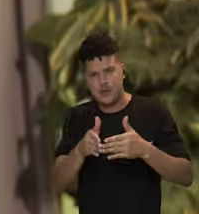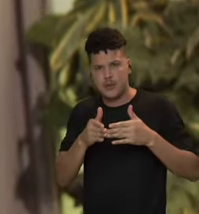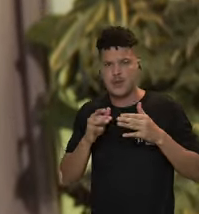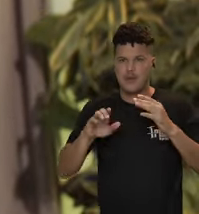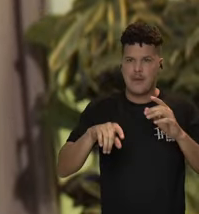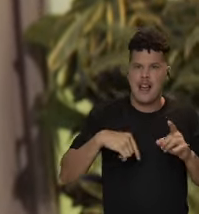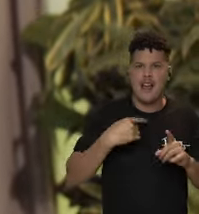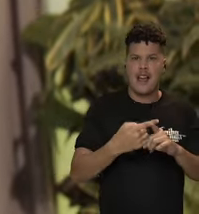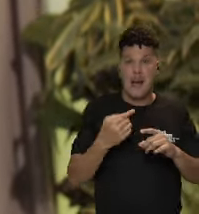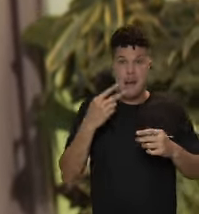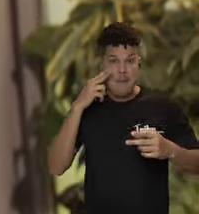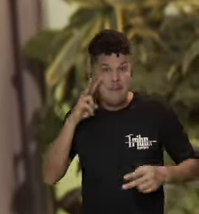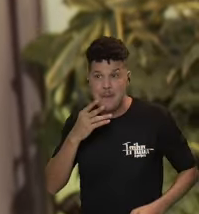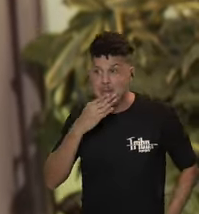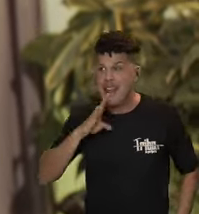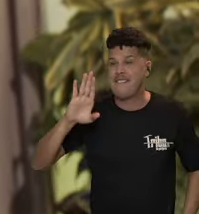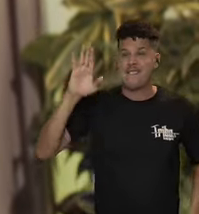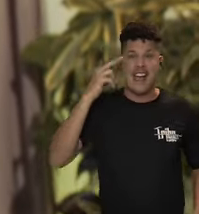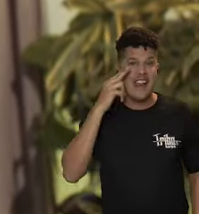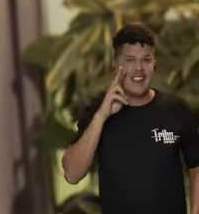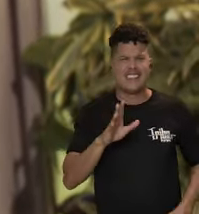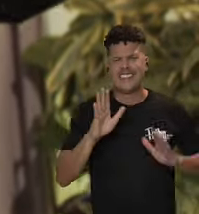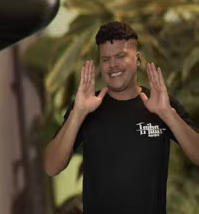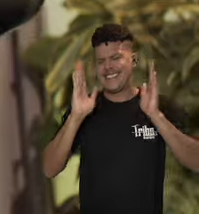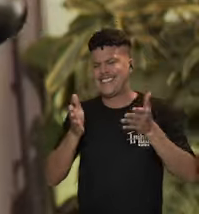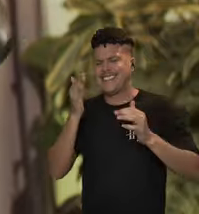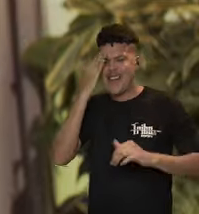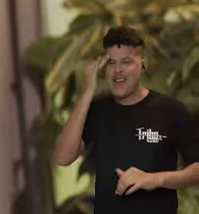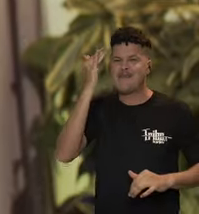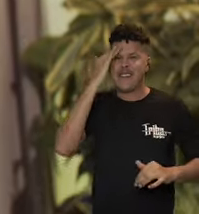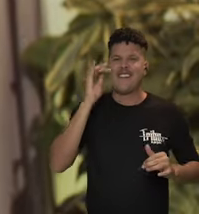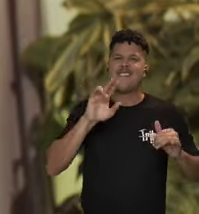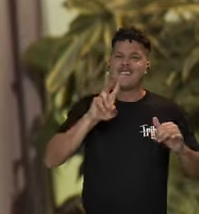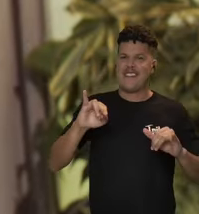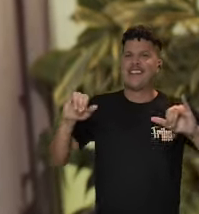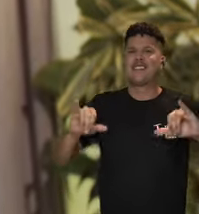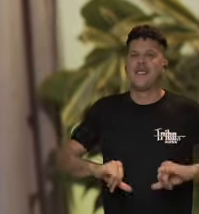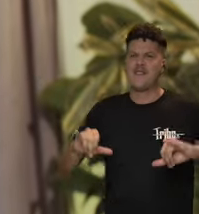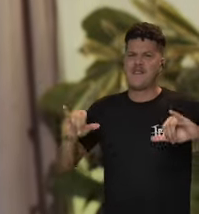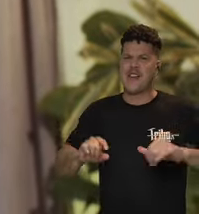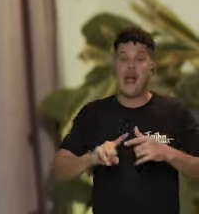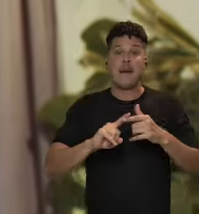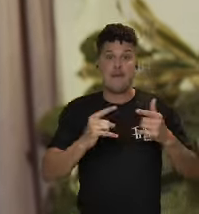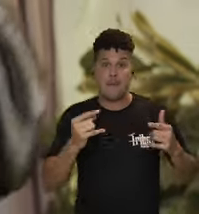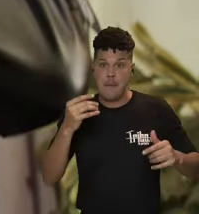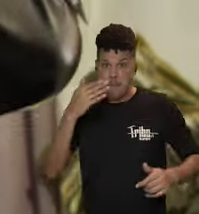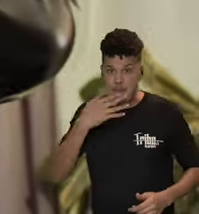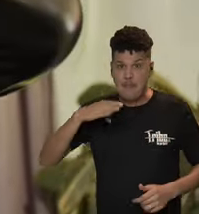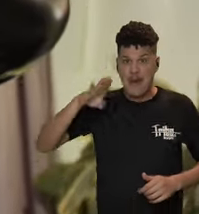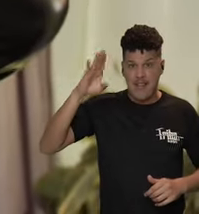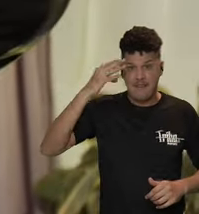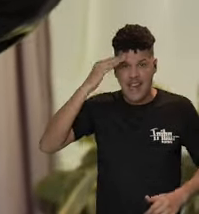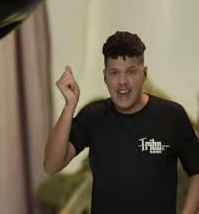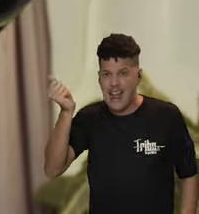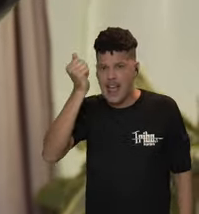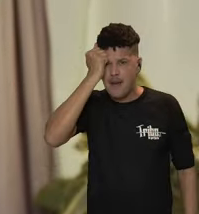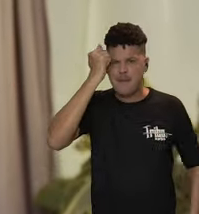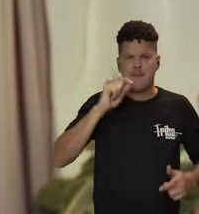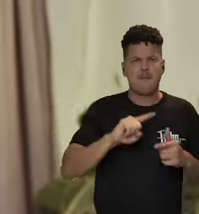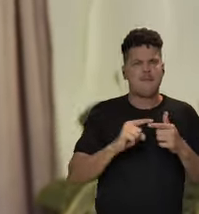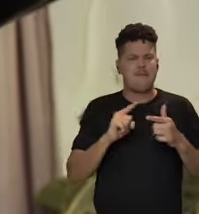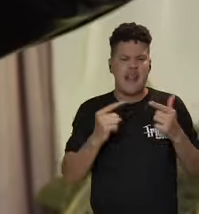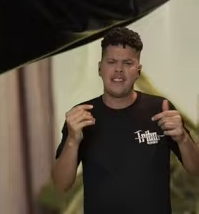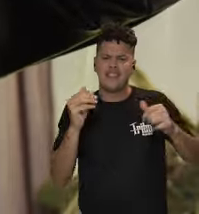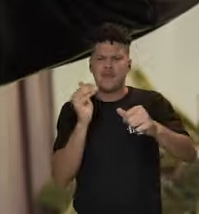ela prefere ver. Sabe que vai sofrer e prefere se arrepender. Mais fácil se esconder do que expor teu